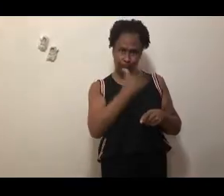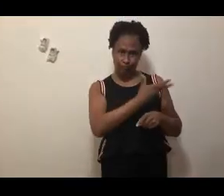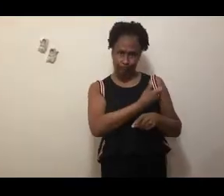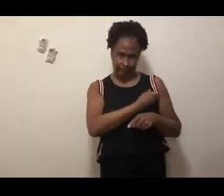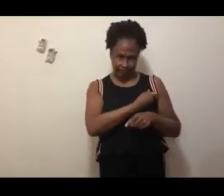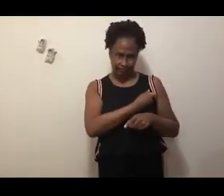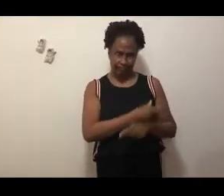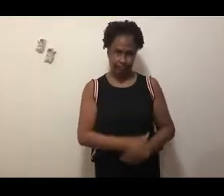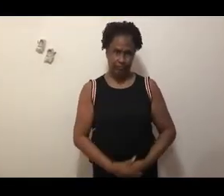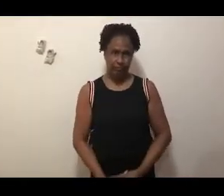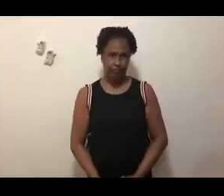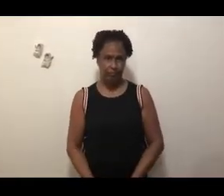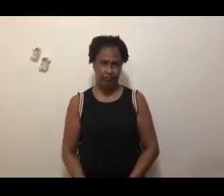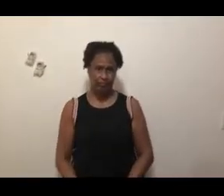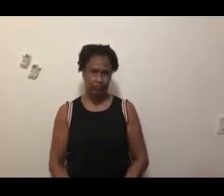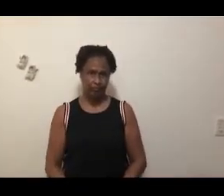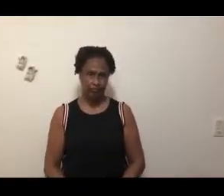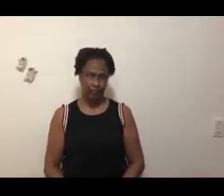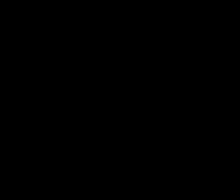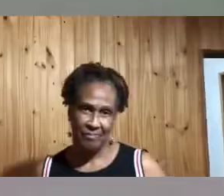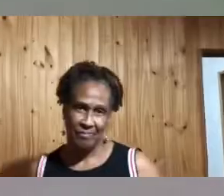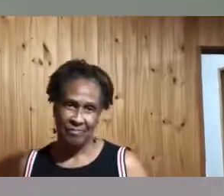salvação.